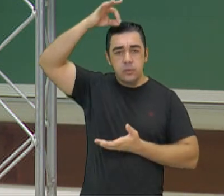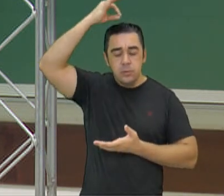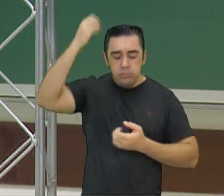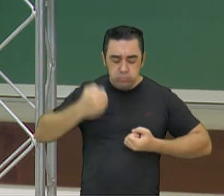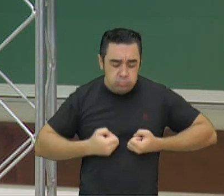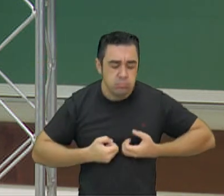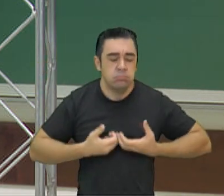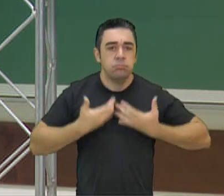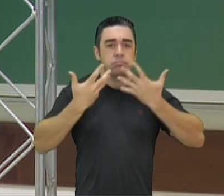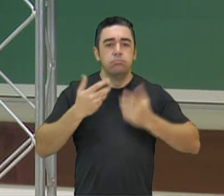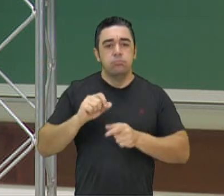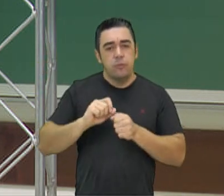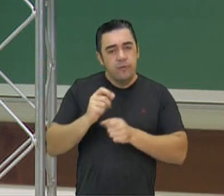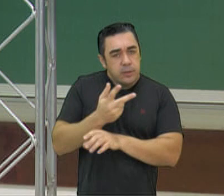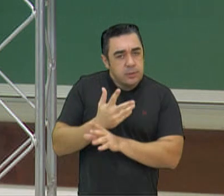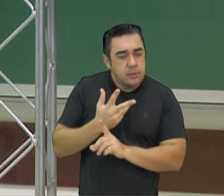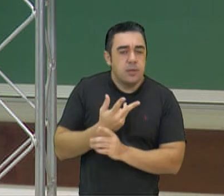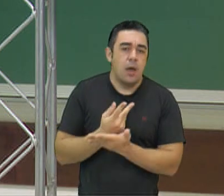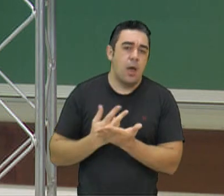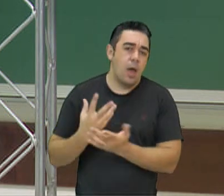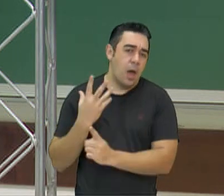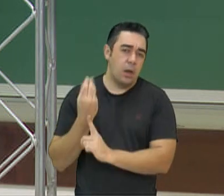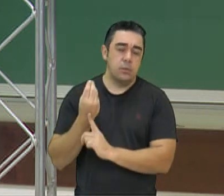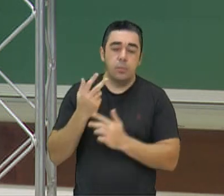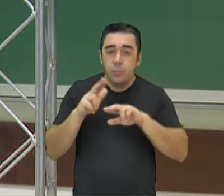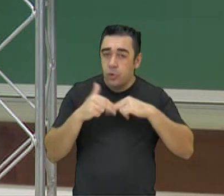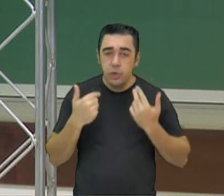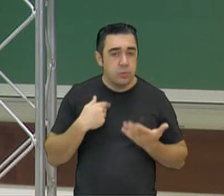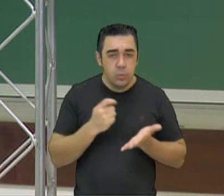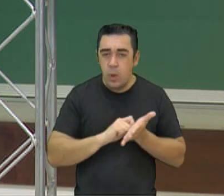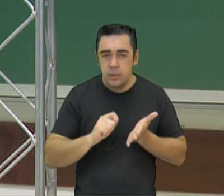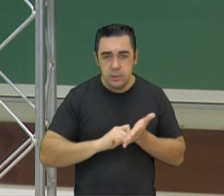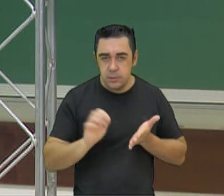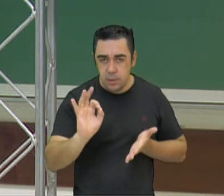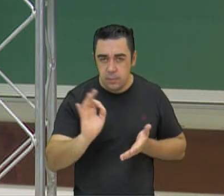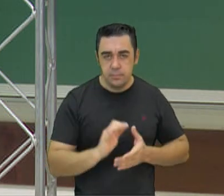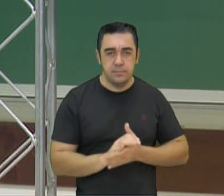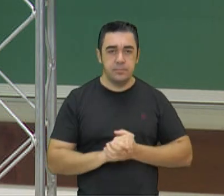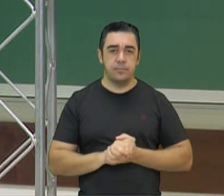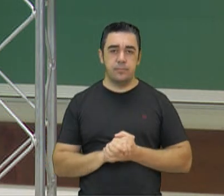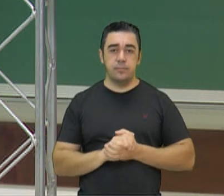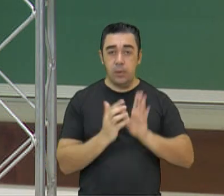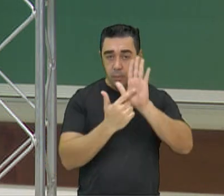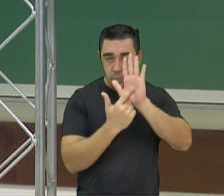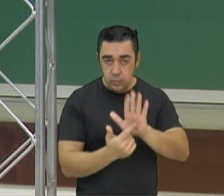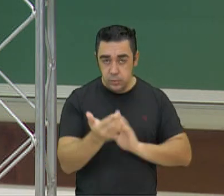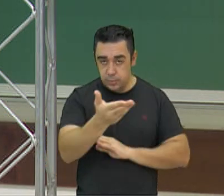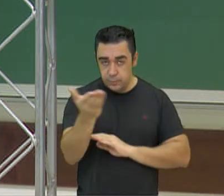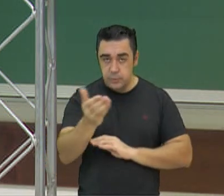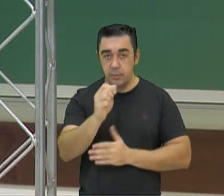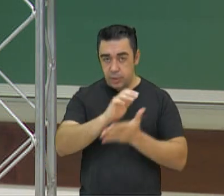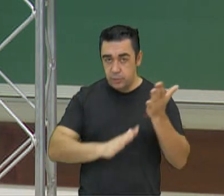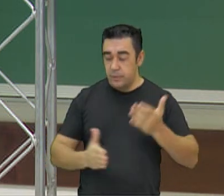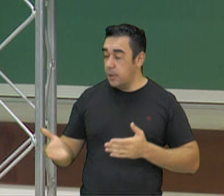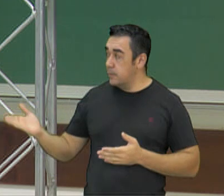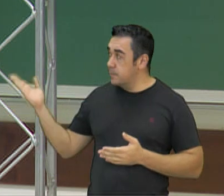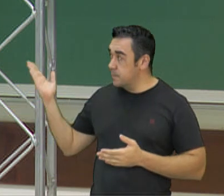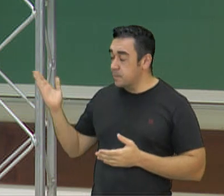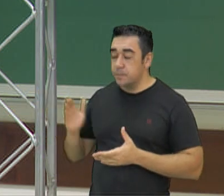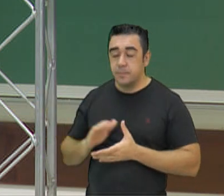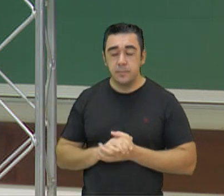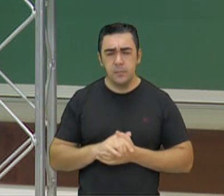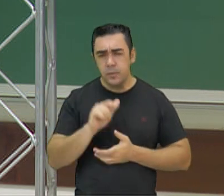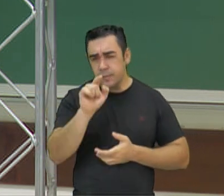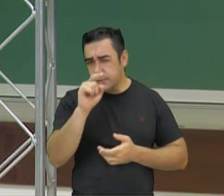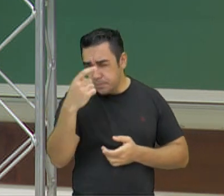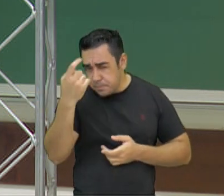Espírito Santo, então, logo, o artista não assinava a sua obra de arte. Então, eu trouxe um exercício para você agora, para